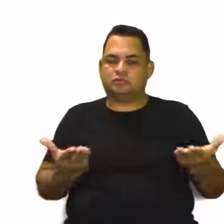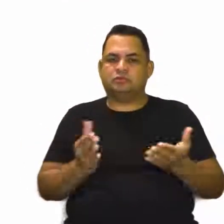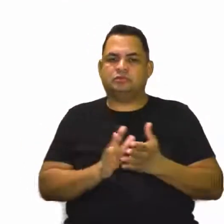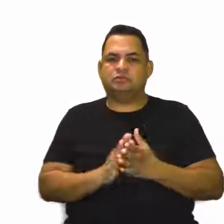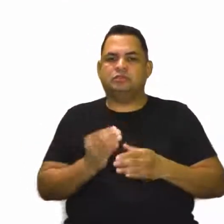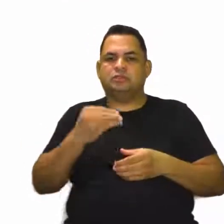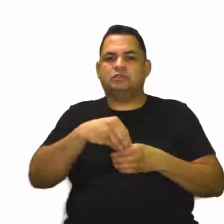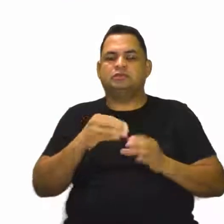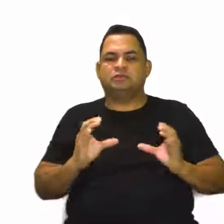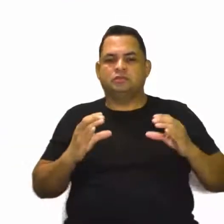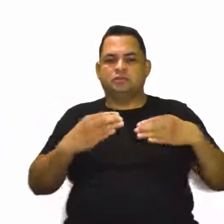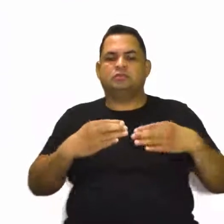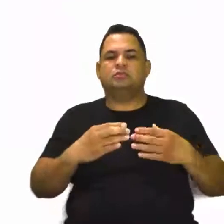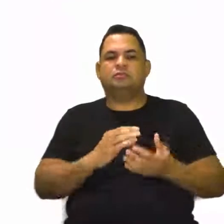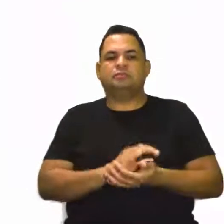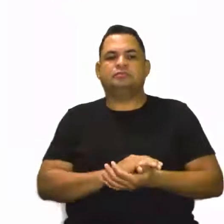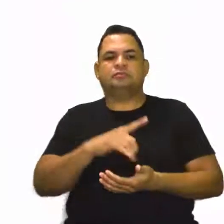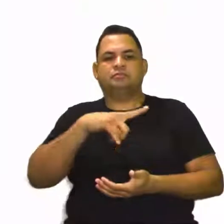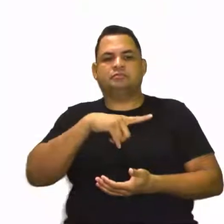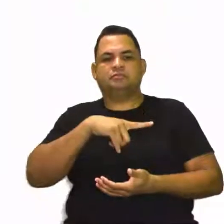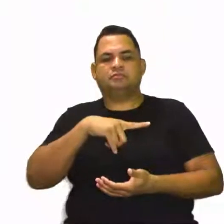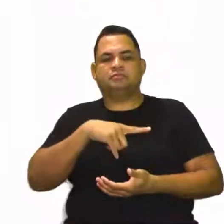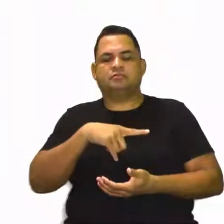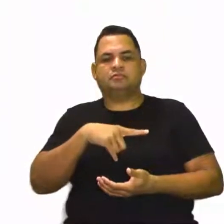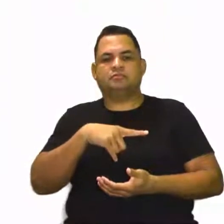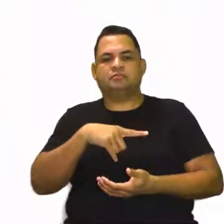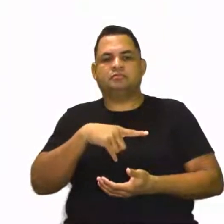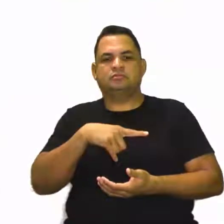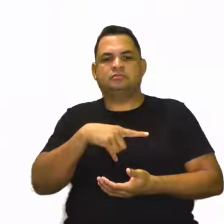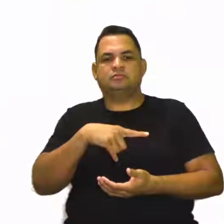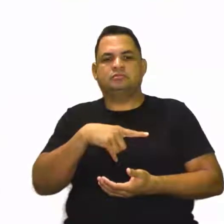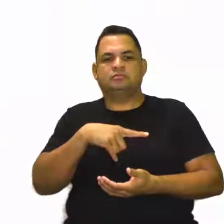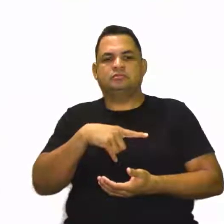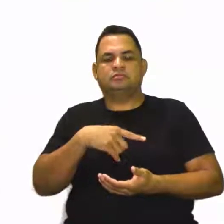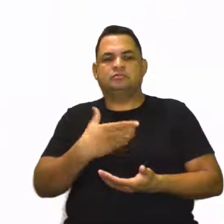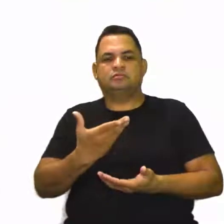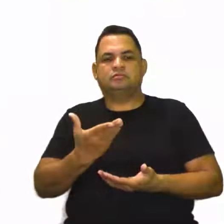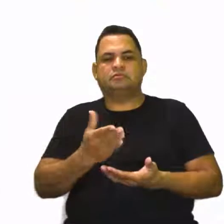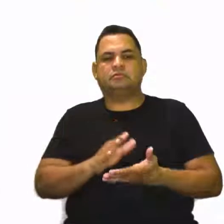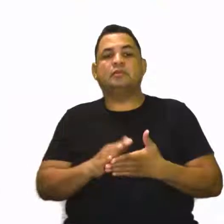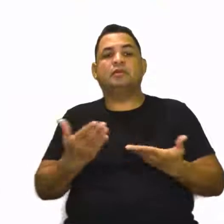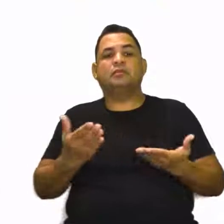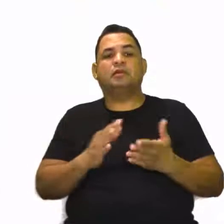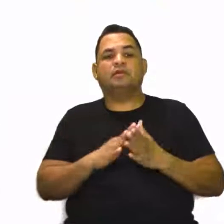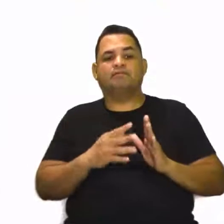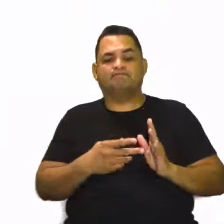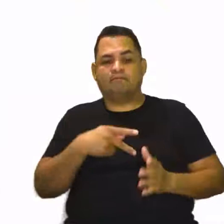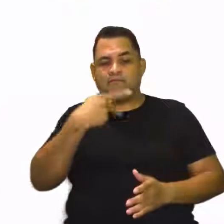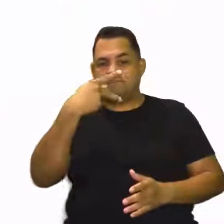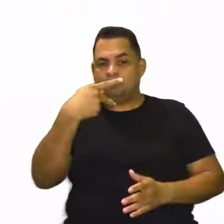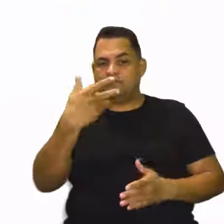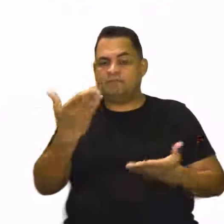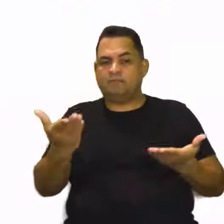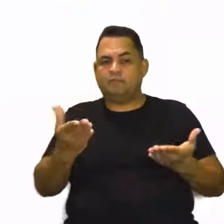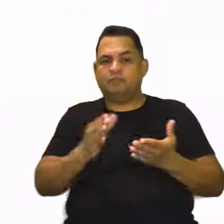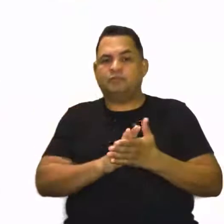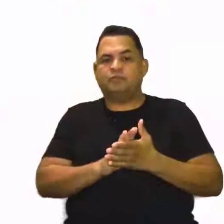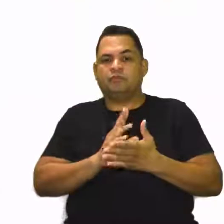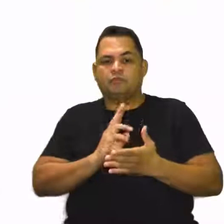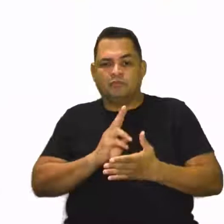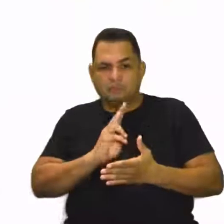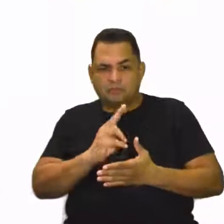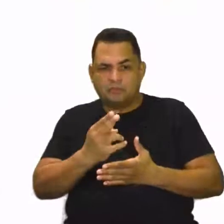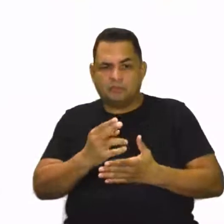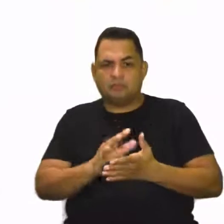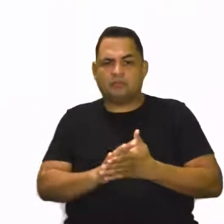grupo. Temos também uma outra coisa aqui para mencionar, que essa intensidade